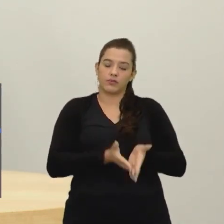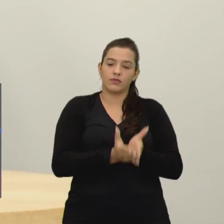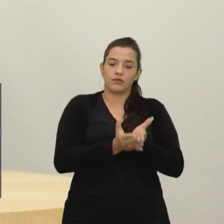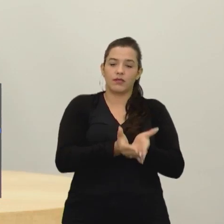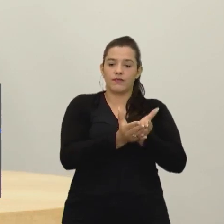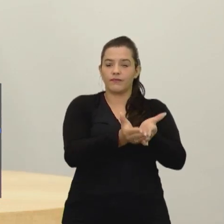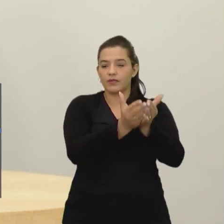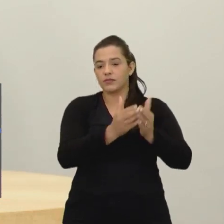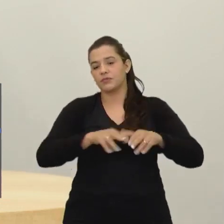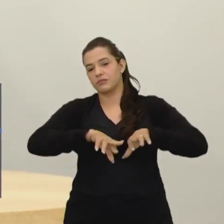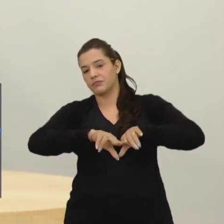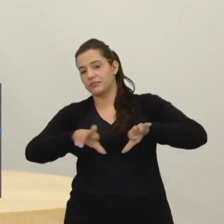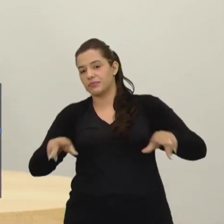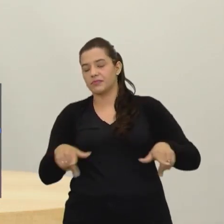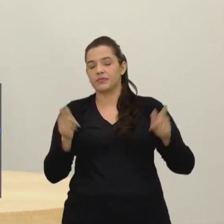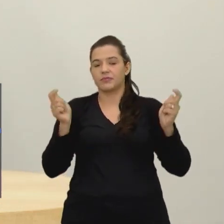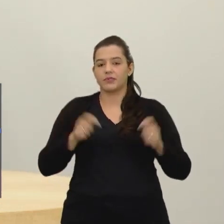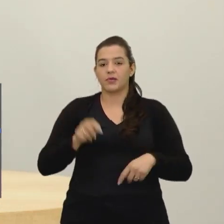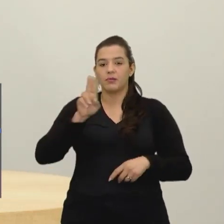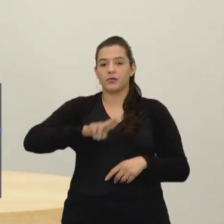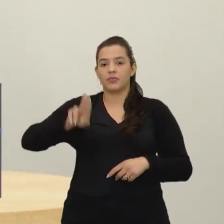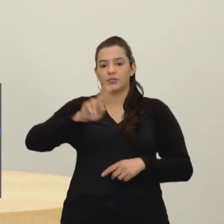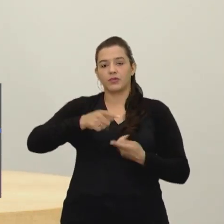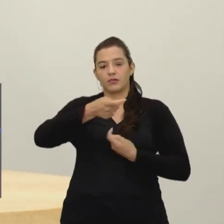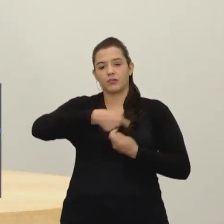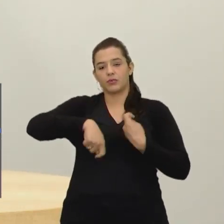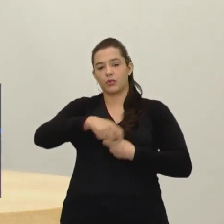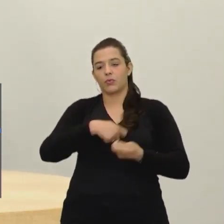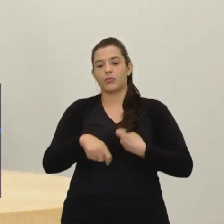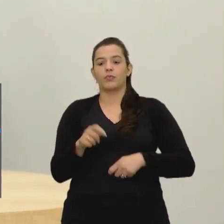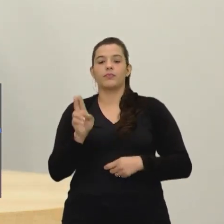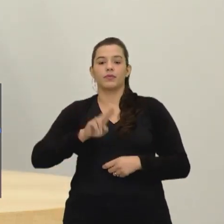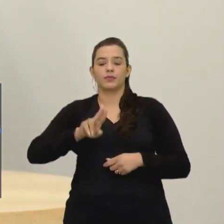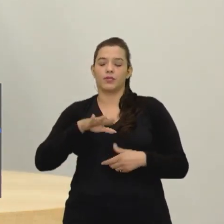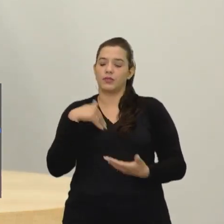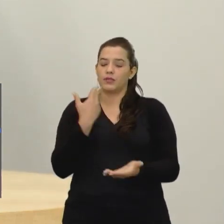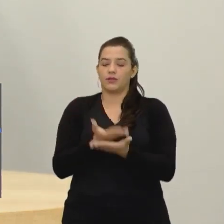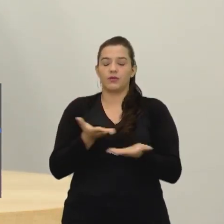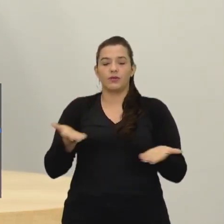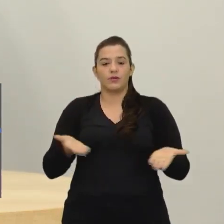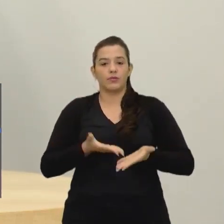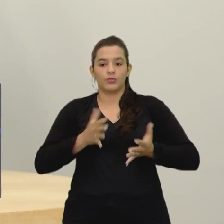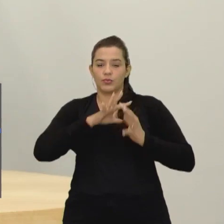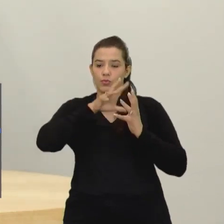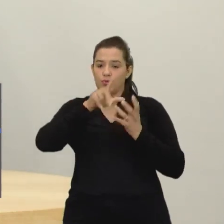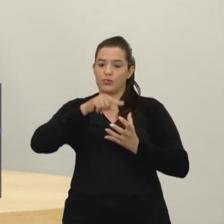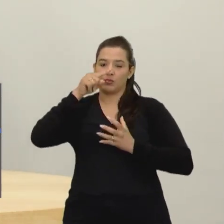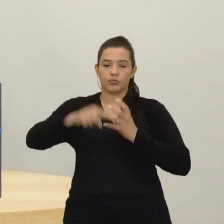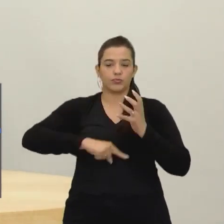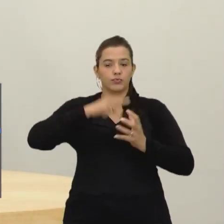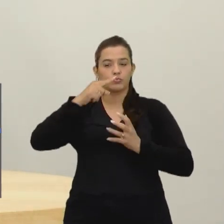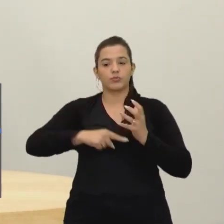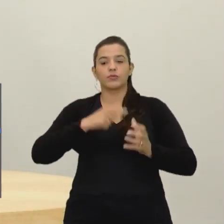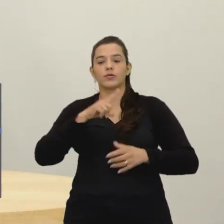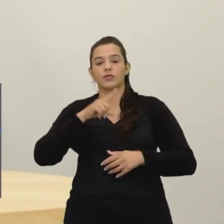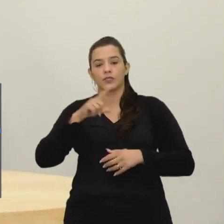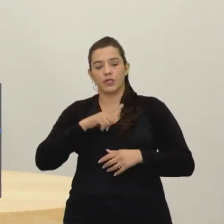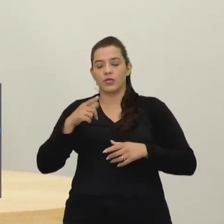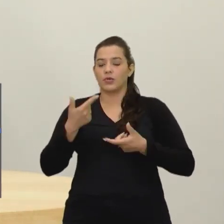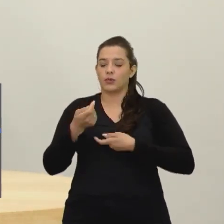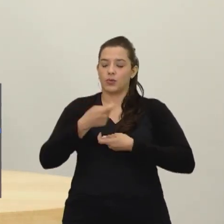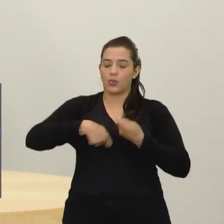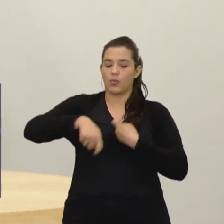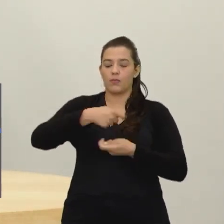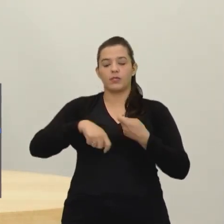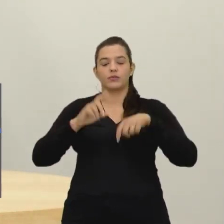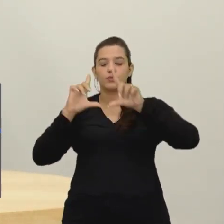suas embarcações e logicamente aí tem relação principalmente hoje, né, com a questão da globalização, com o comércio que aí diminui,